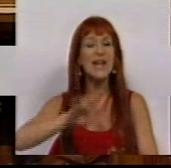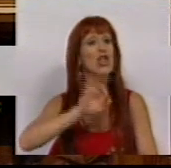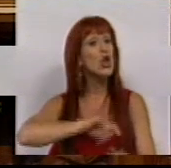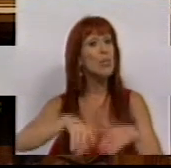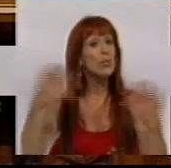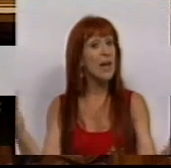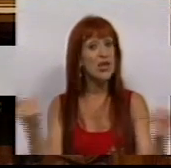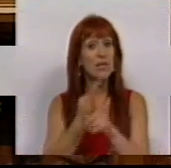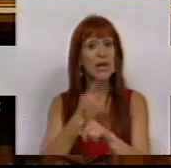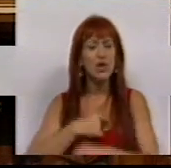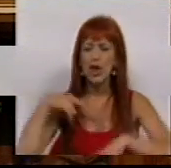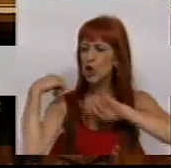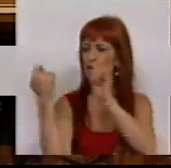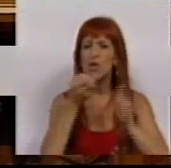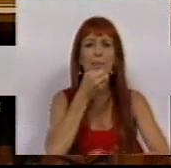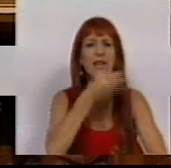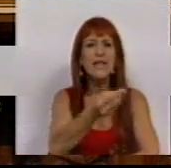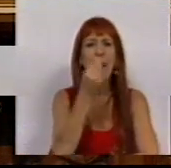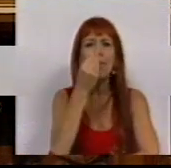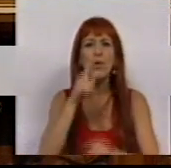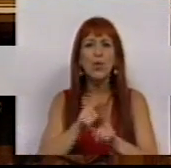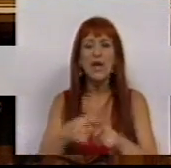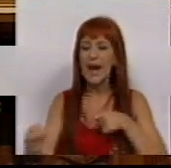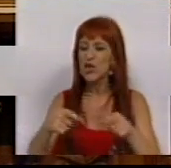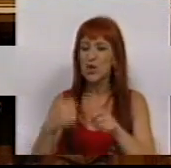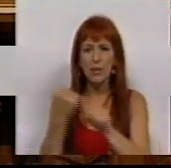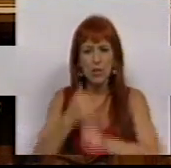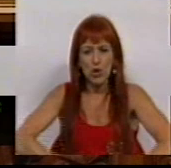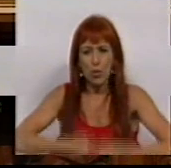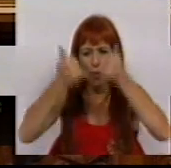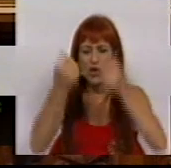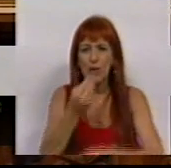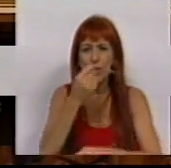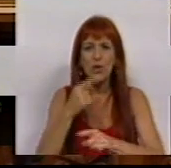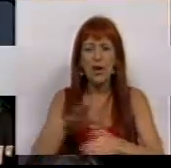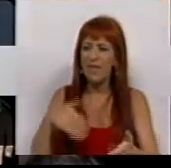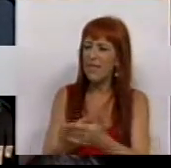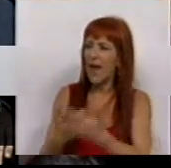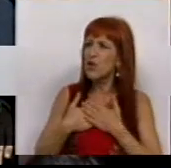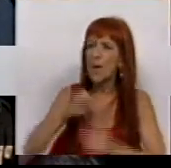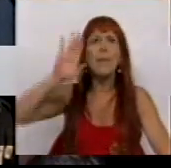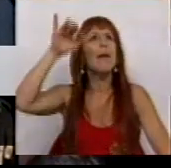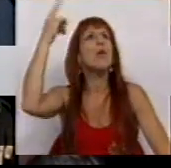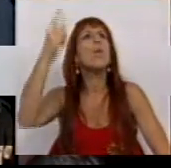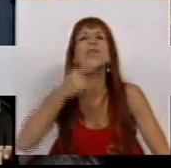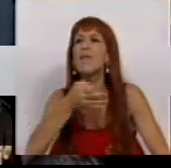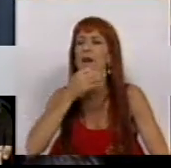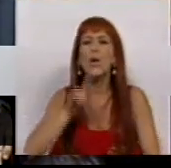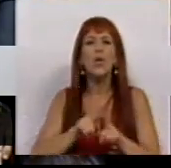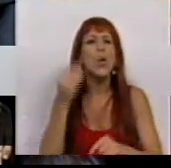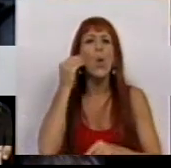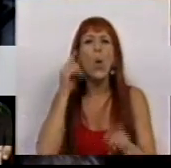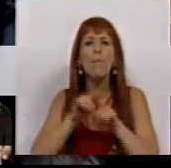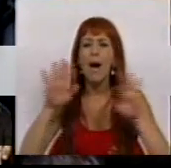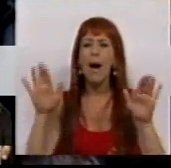Senhores deputados, discutir desperdício alimentar e gestão eficiente dos alimentos remete-nos em primeira mão para uma abordagem às formas